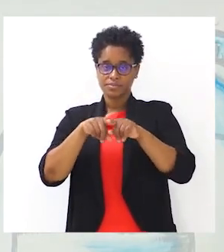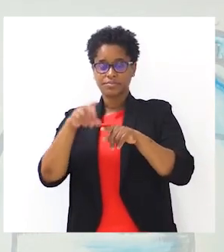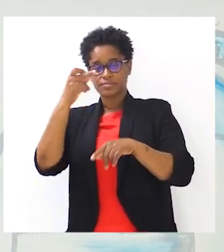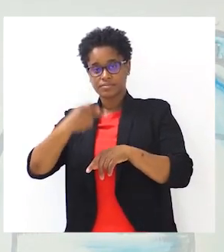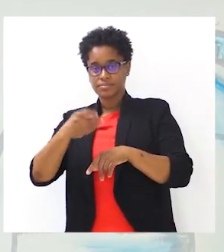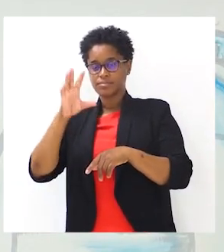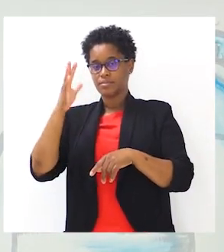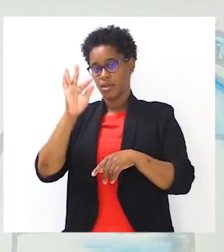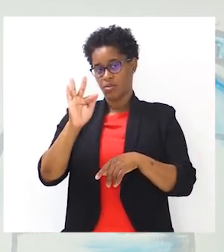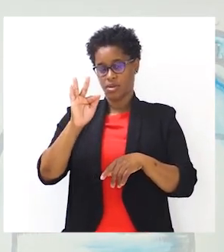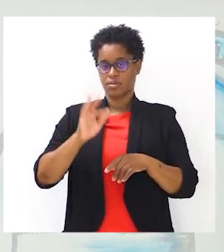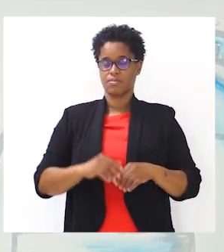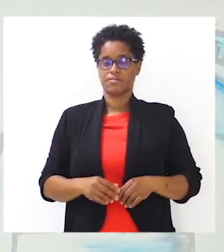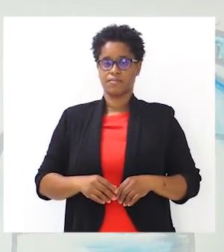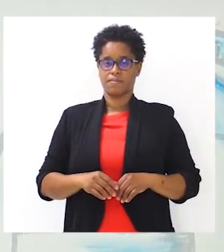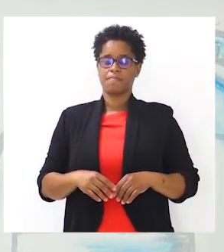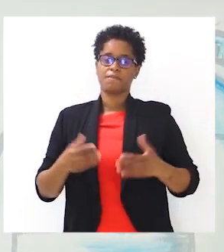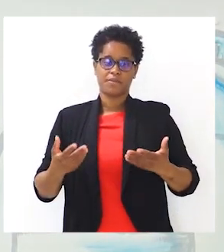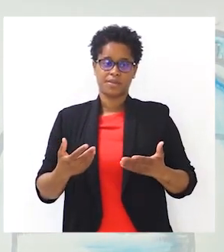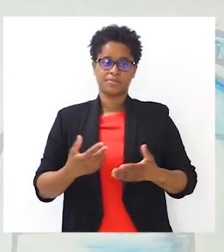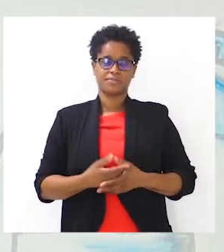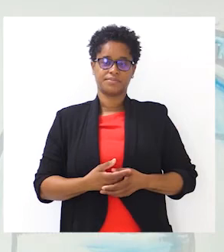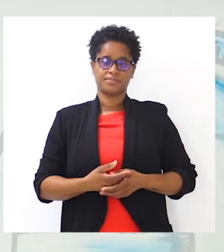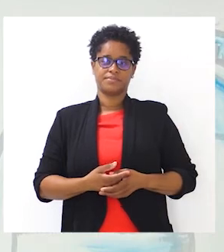sobraram 4, não é?